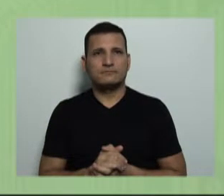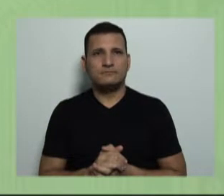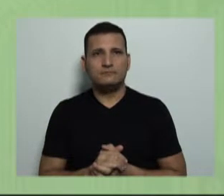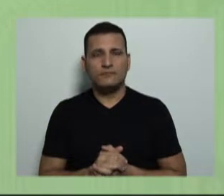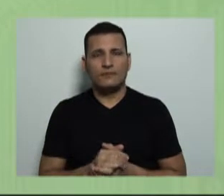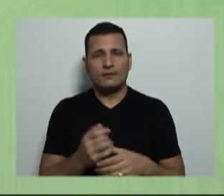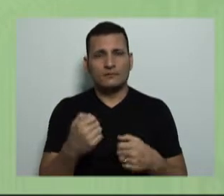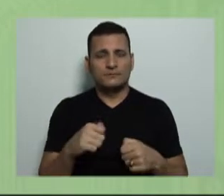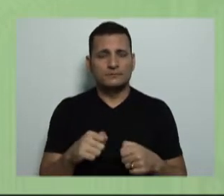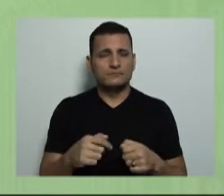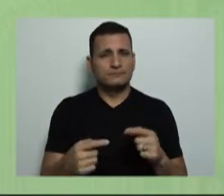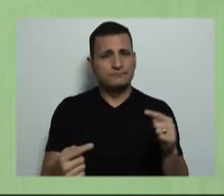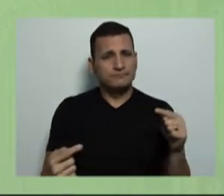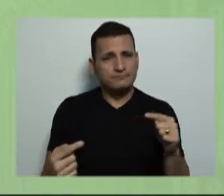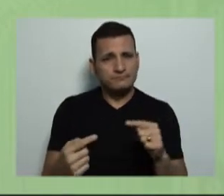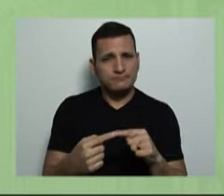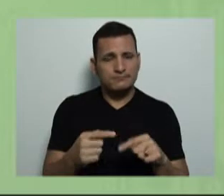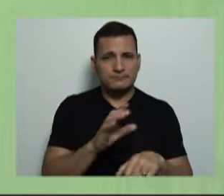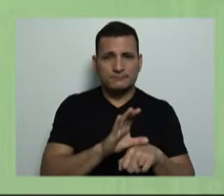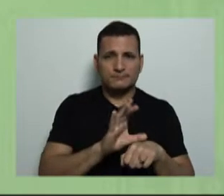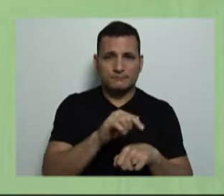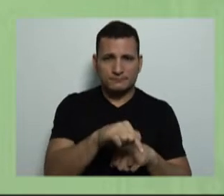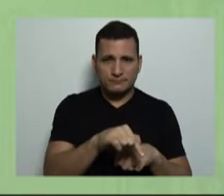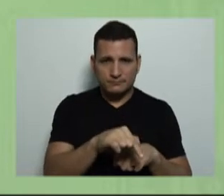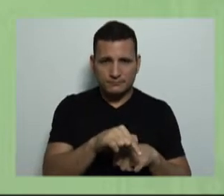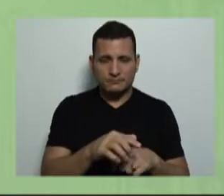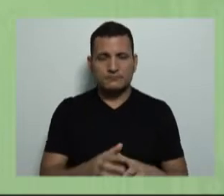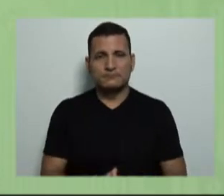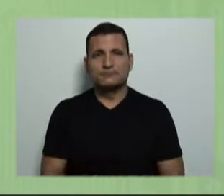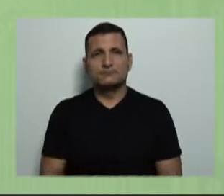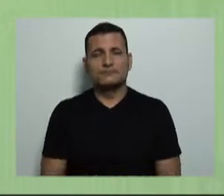com o eixo formativo do curso.